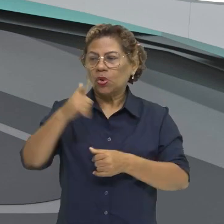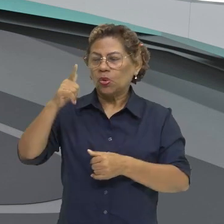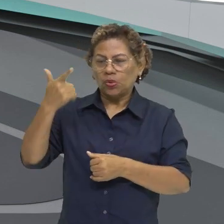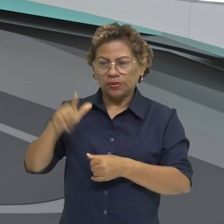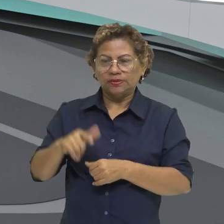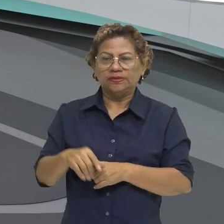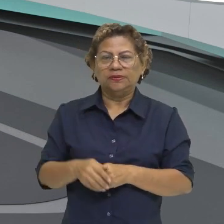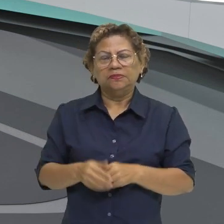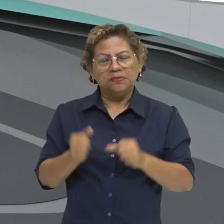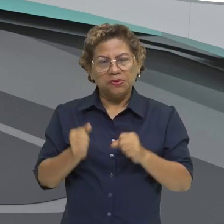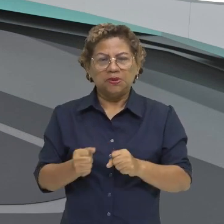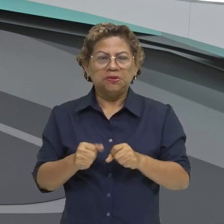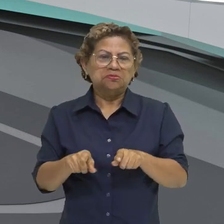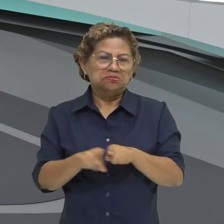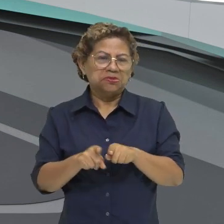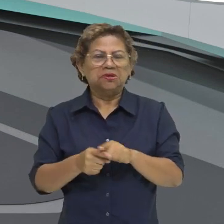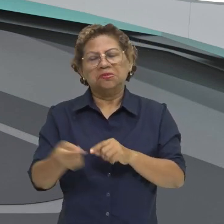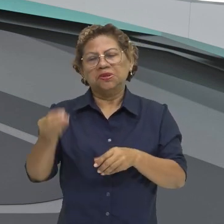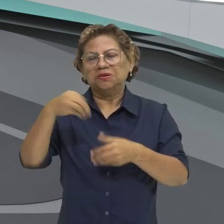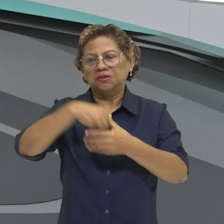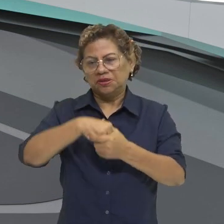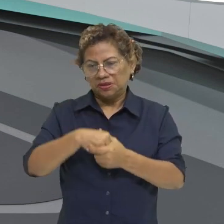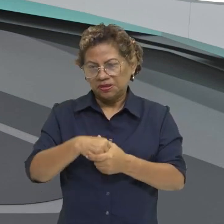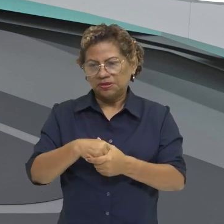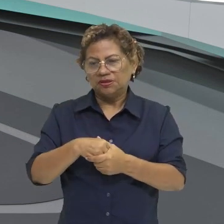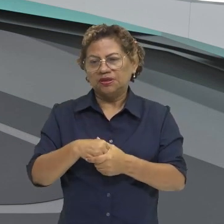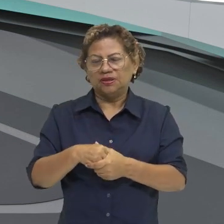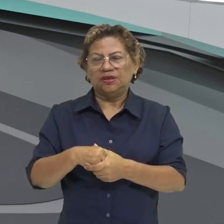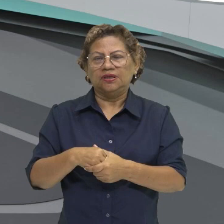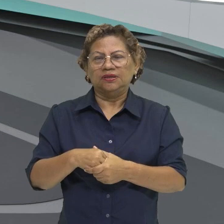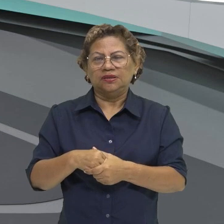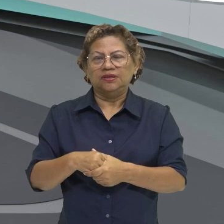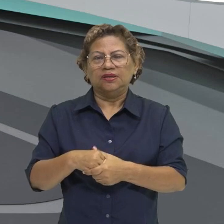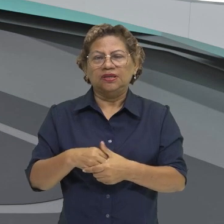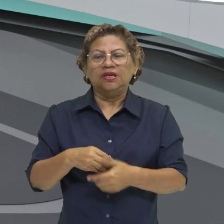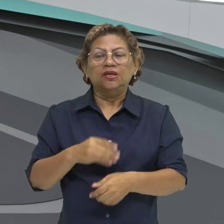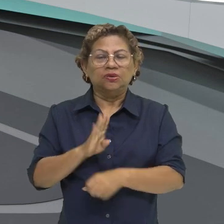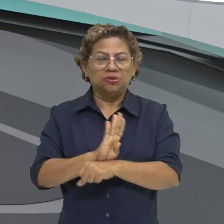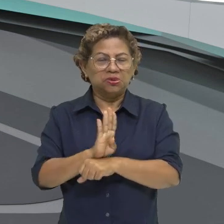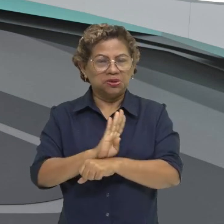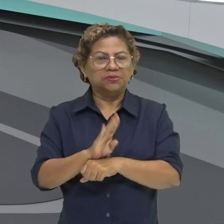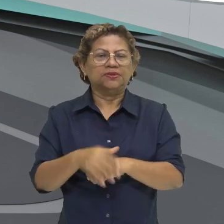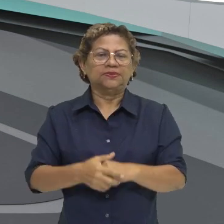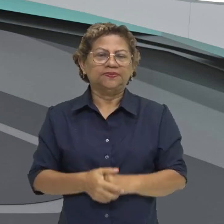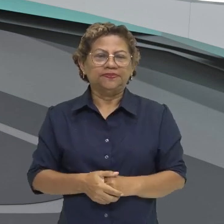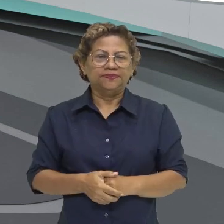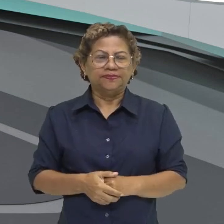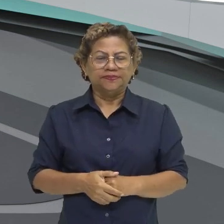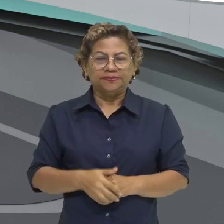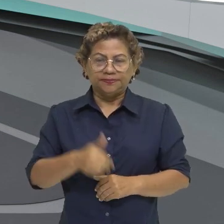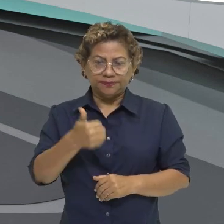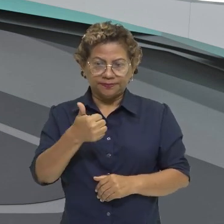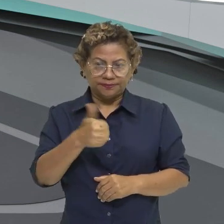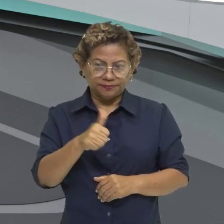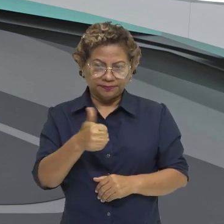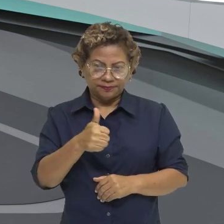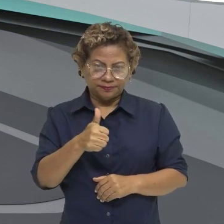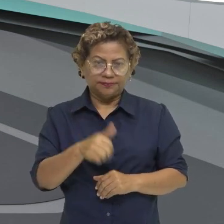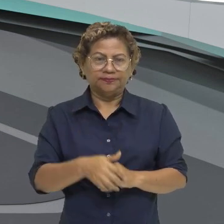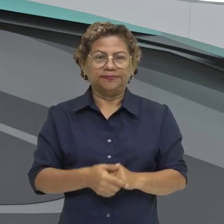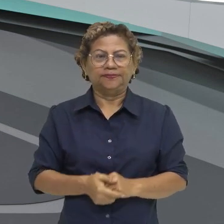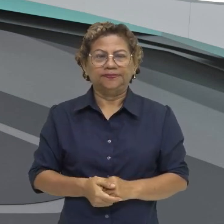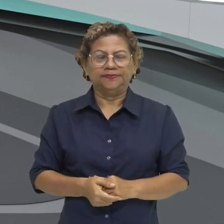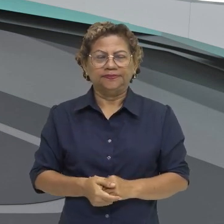o cinema, né, que é composto de vários elementos de outras artes. E a 11ª, considerada a